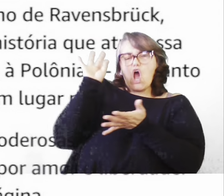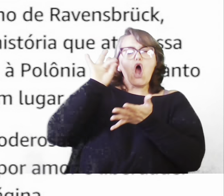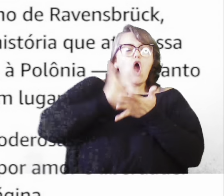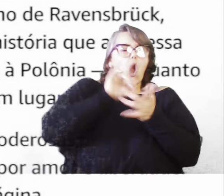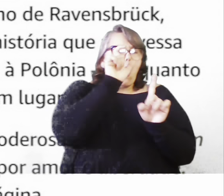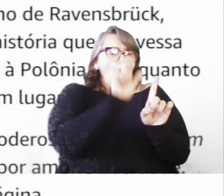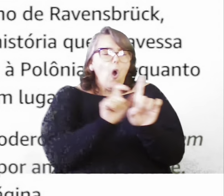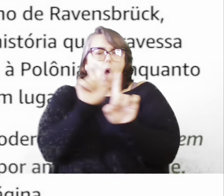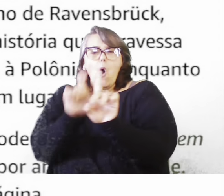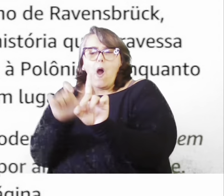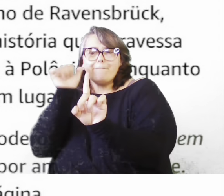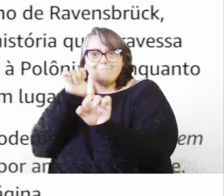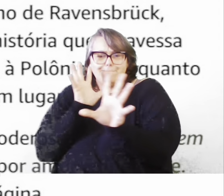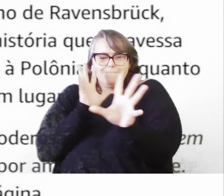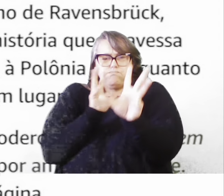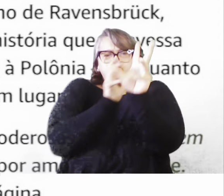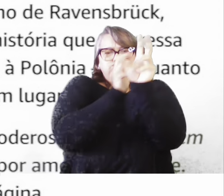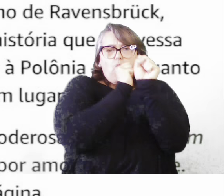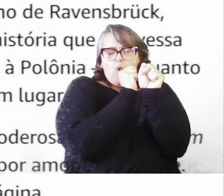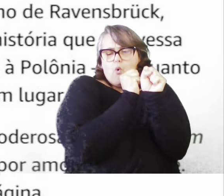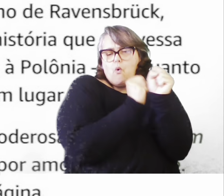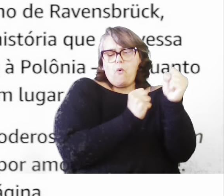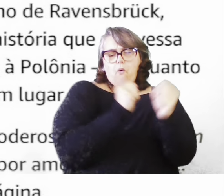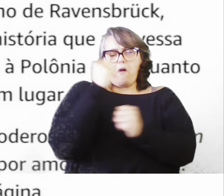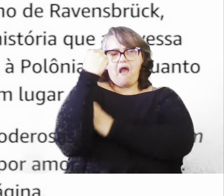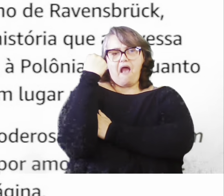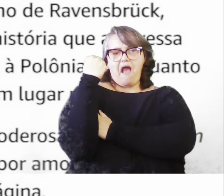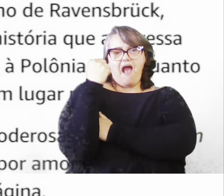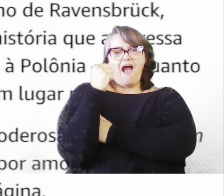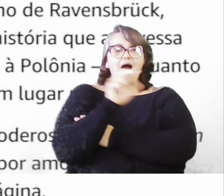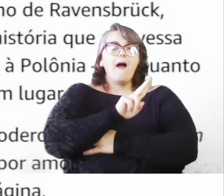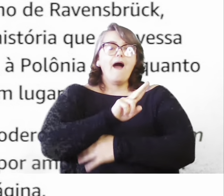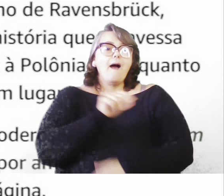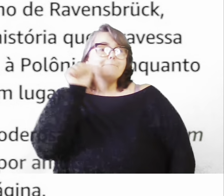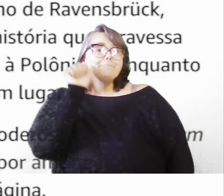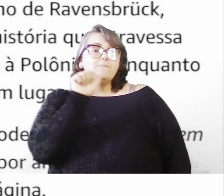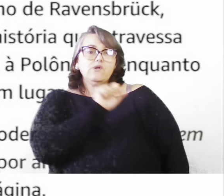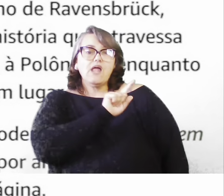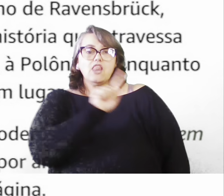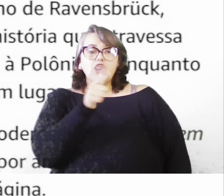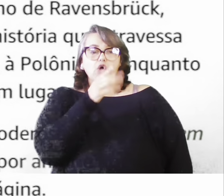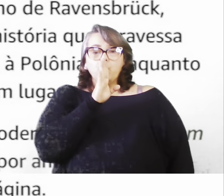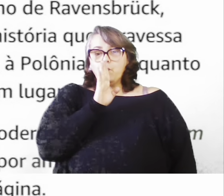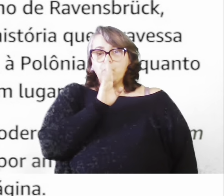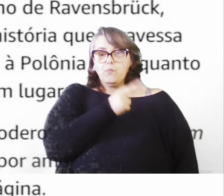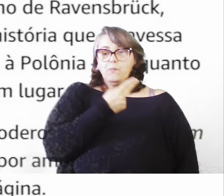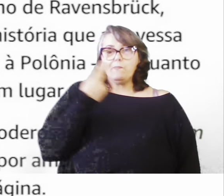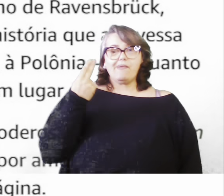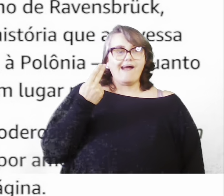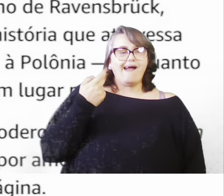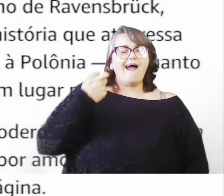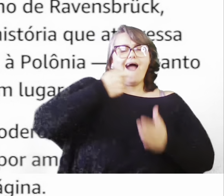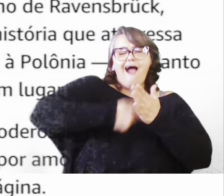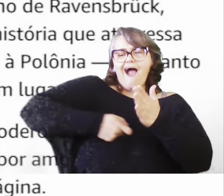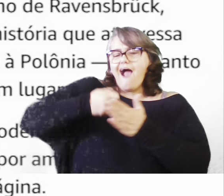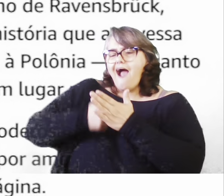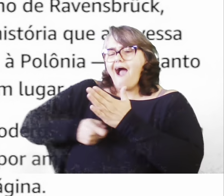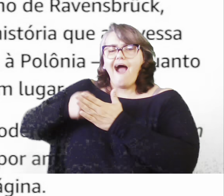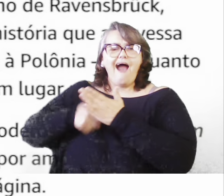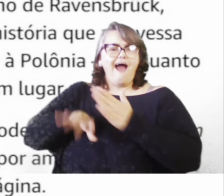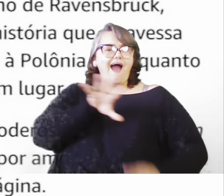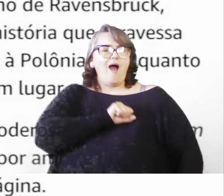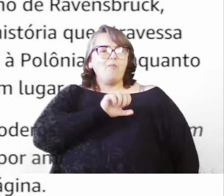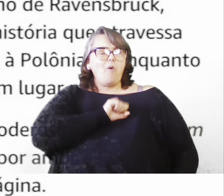fatos históricos e personagens femininas poderosas, Mulheres Sem Nome é um romance extraordinário sobre a